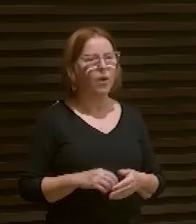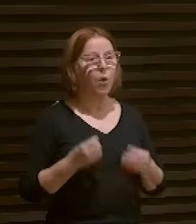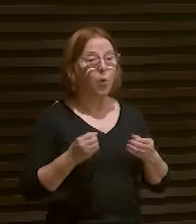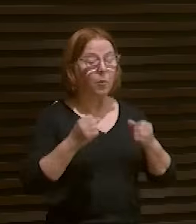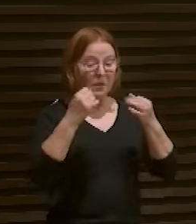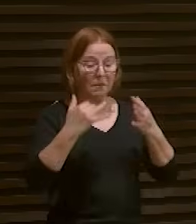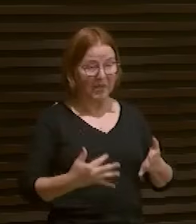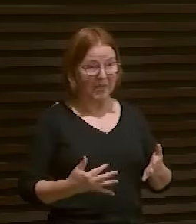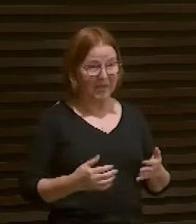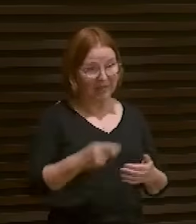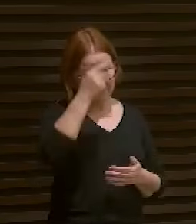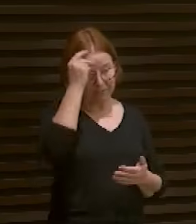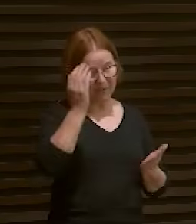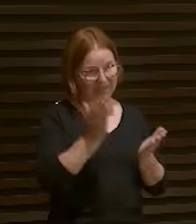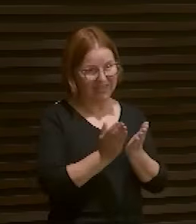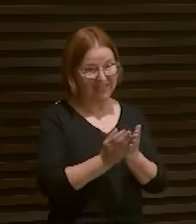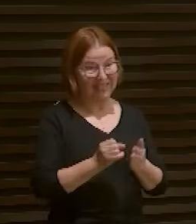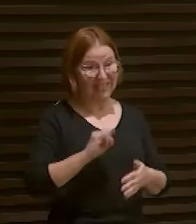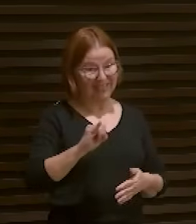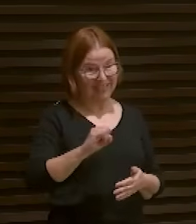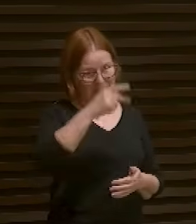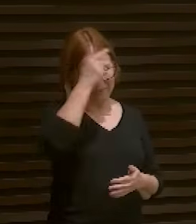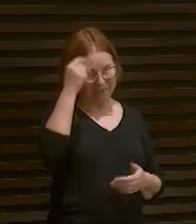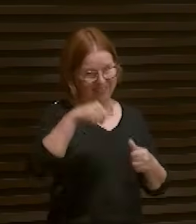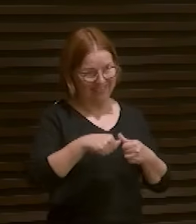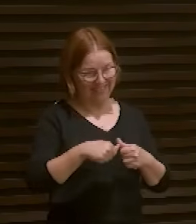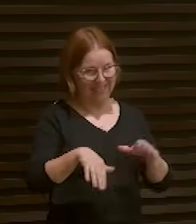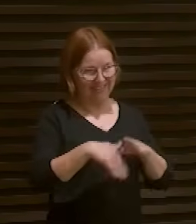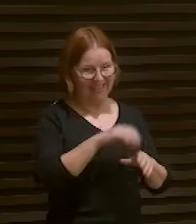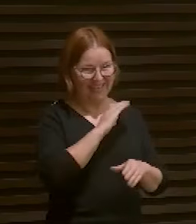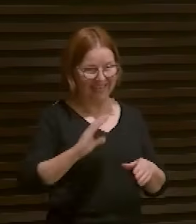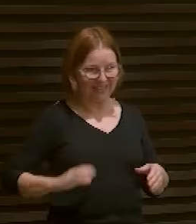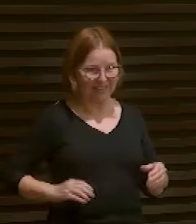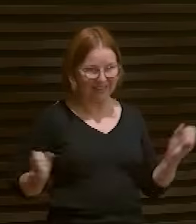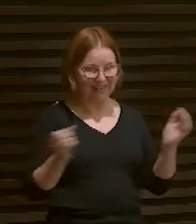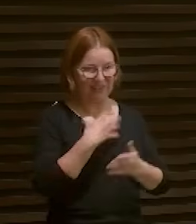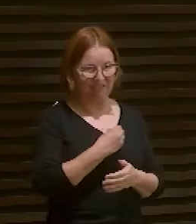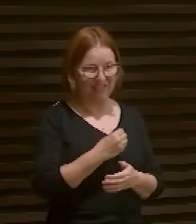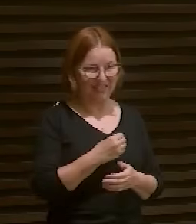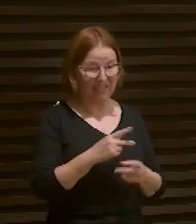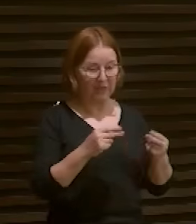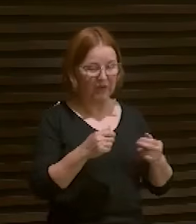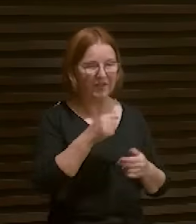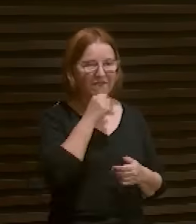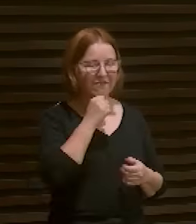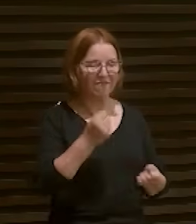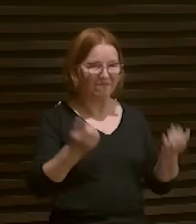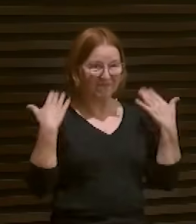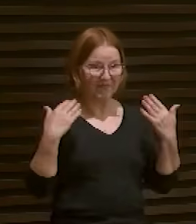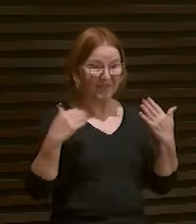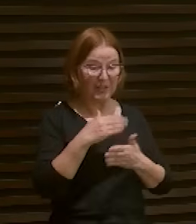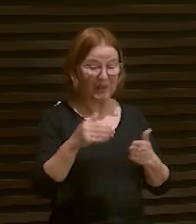Se alguém está em Cristo, é uma nova criatura. As coisas antigas já passaram, eis que tudo se fez